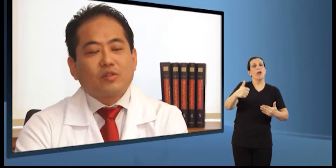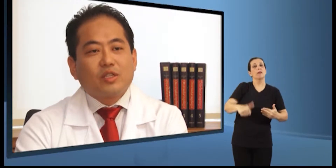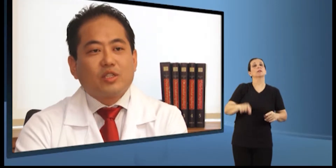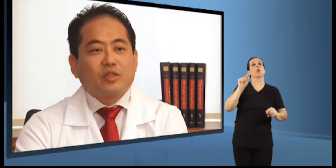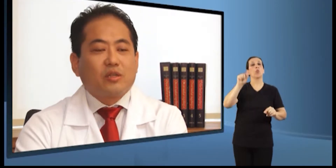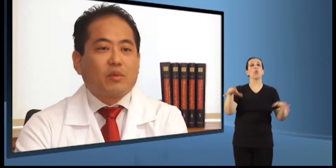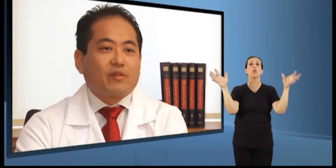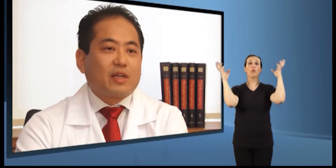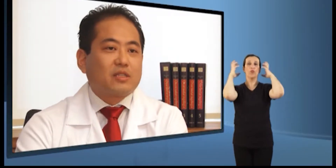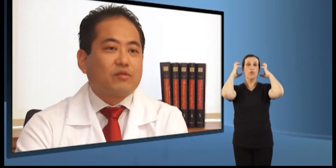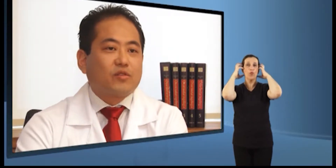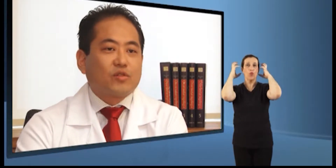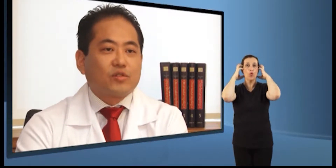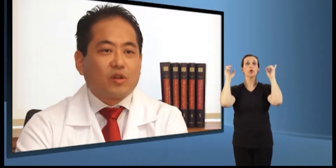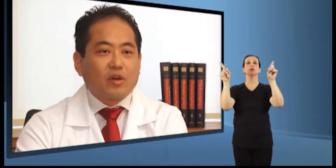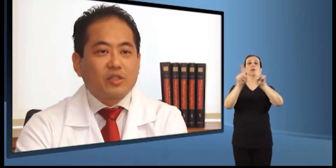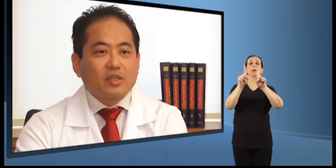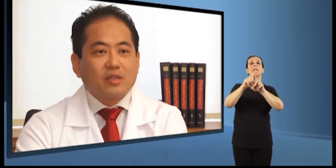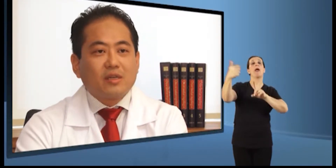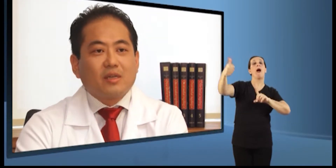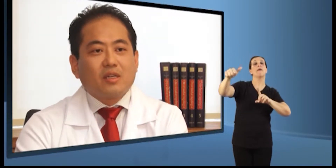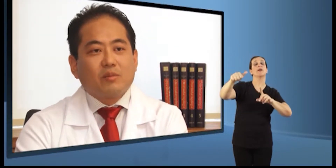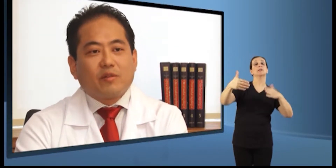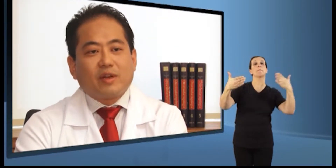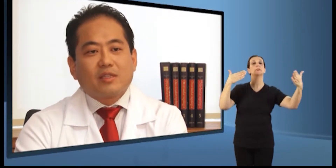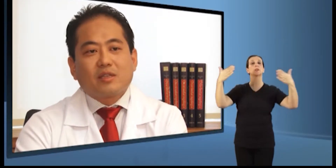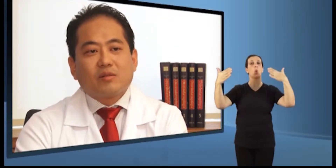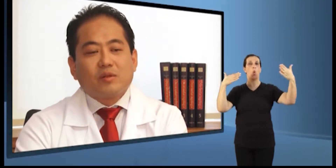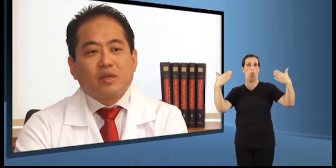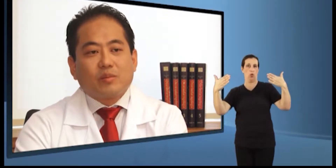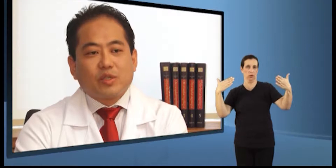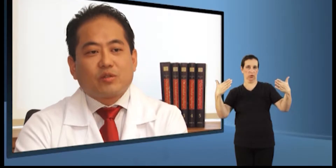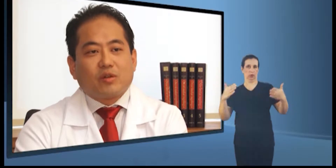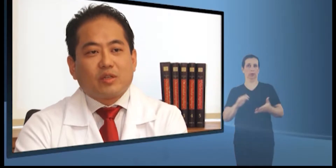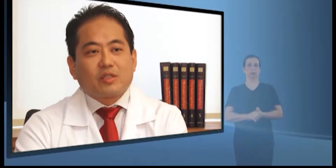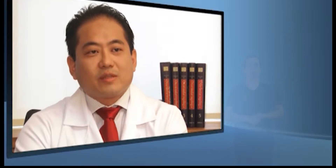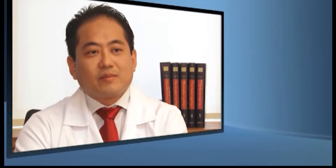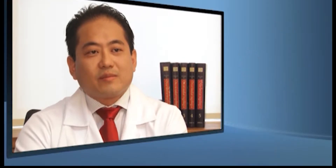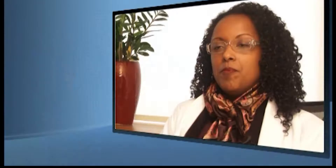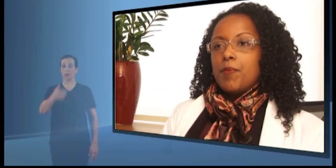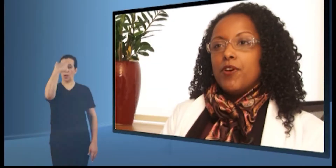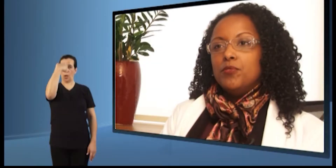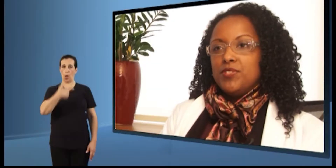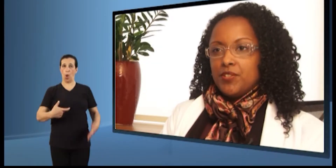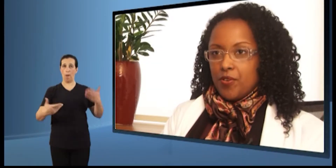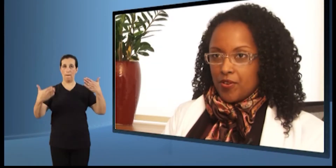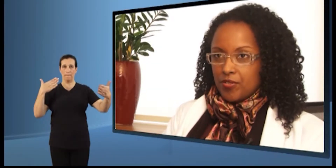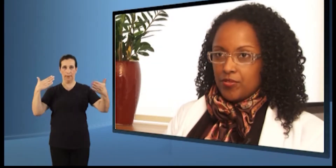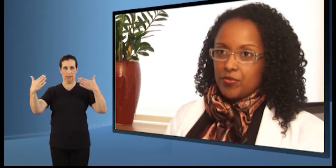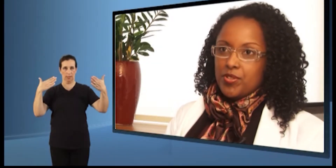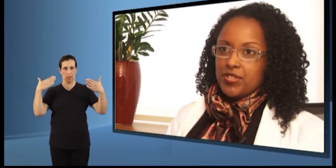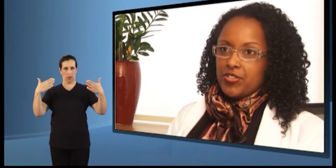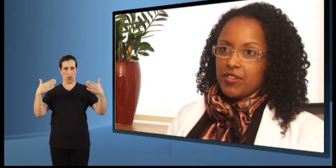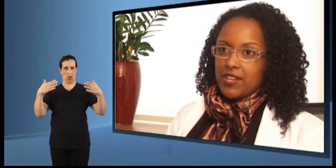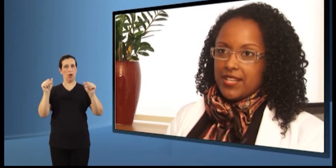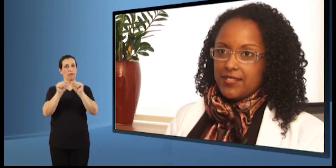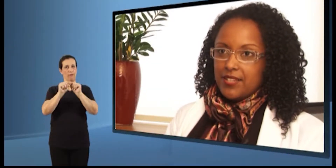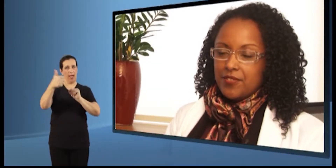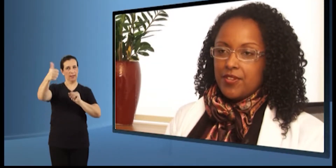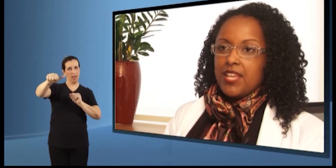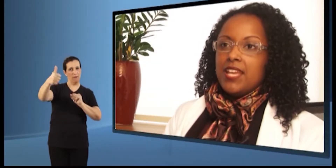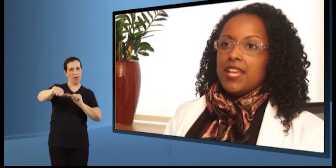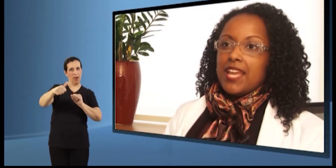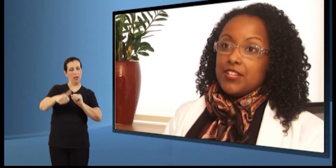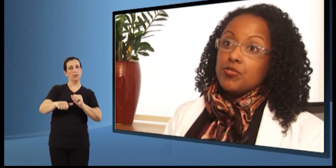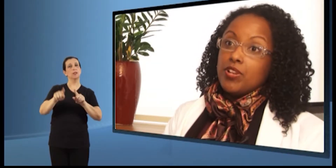que consiste numa avaliação fonoaudiológica e numa avaliação psicológica. O papel do psicólogo no processo de